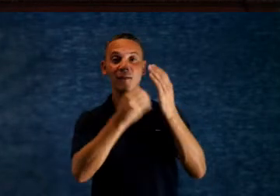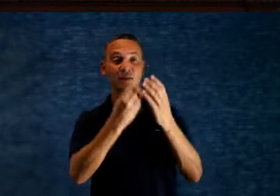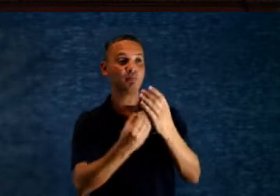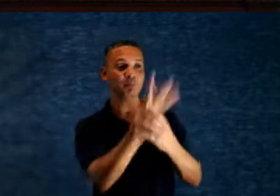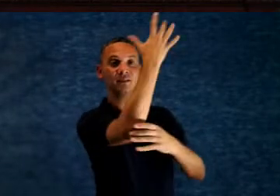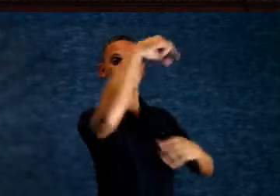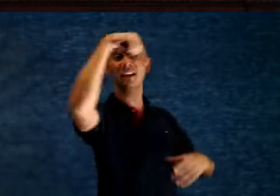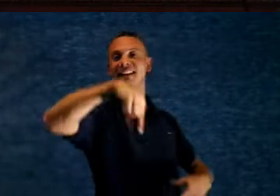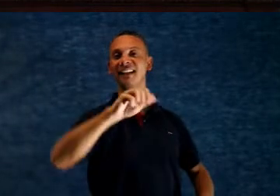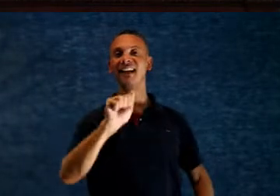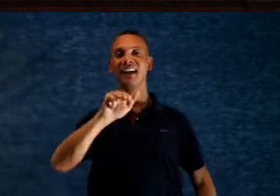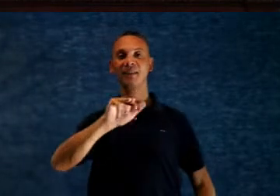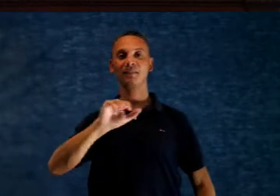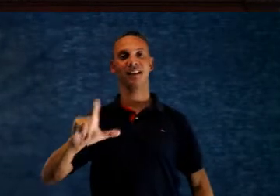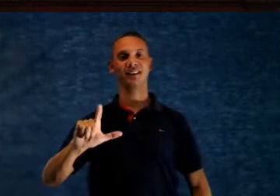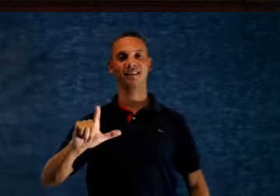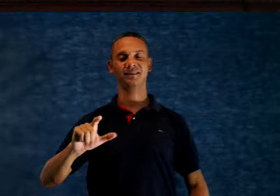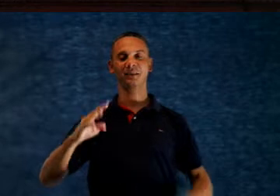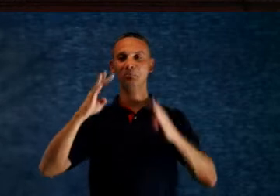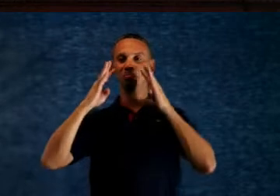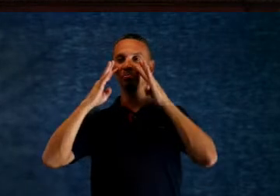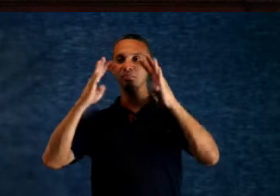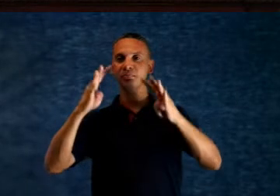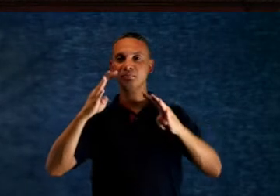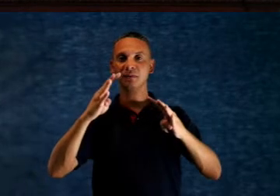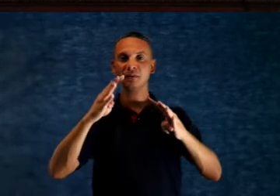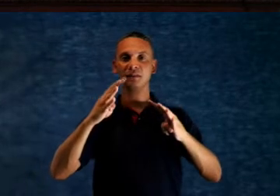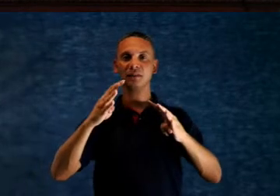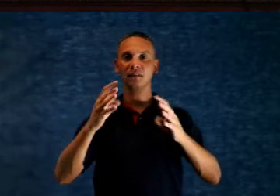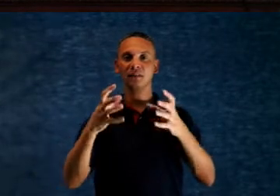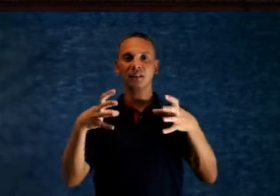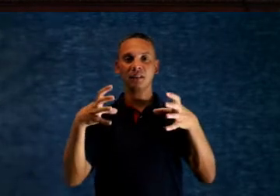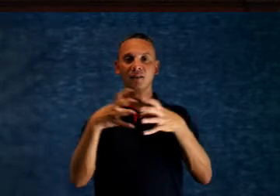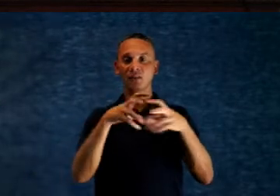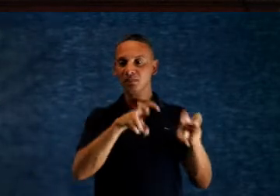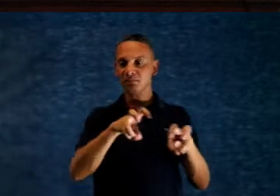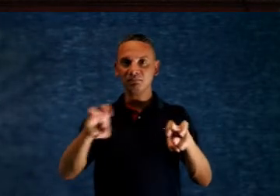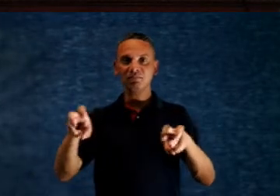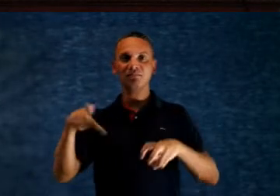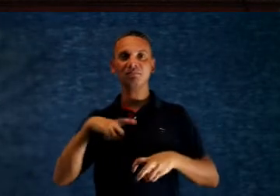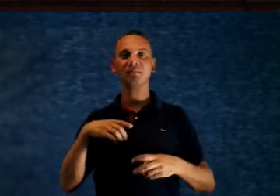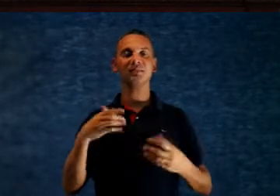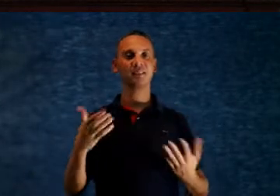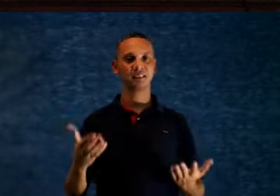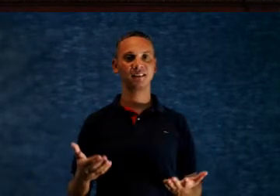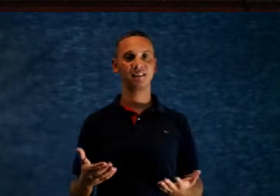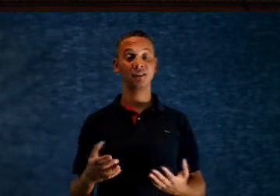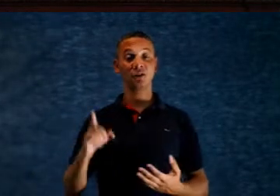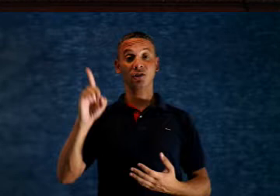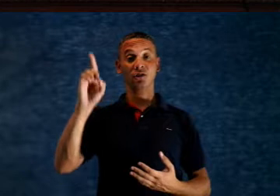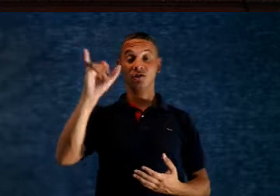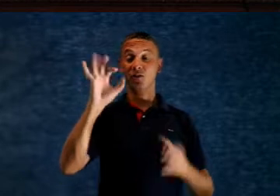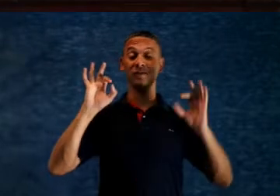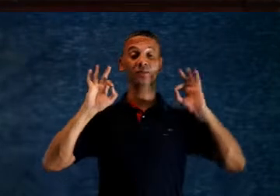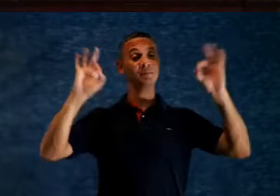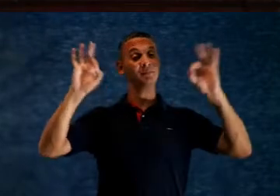a figura dos nossos acadêmicos. Estou falando. Não escutou, não? Então, é um dia de muita alegria